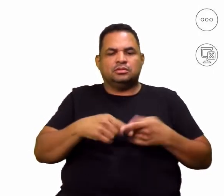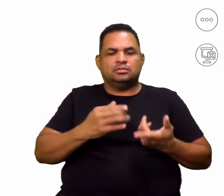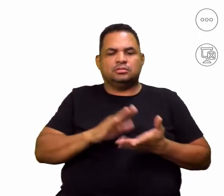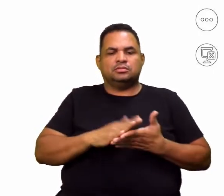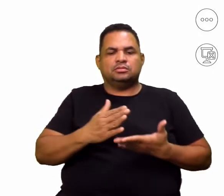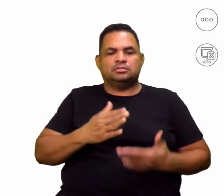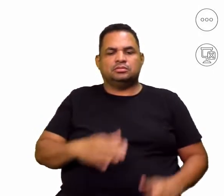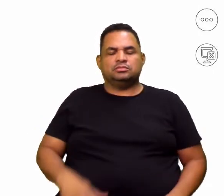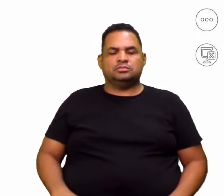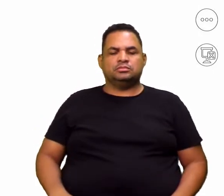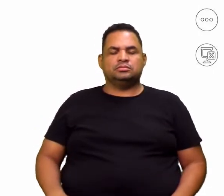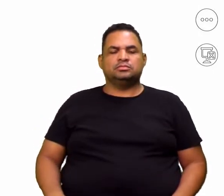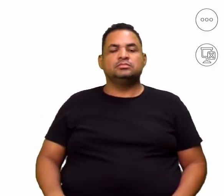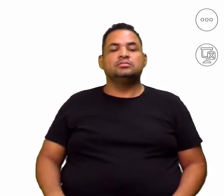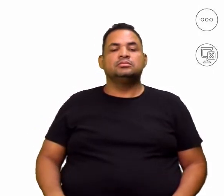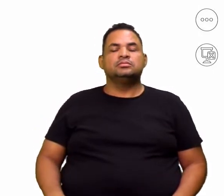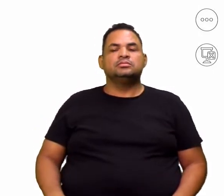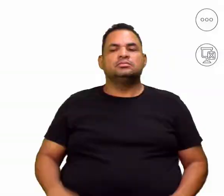aqui para mim.